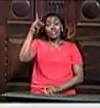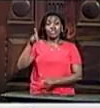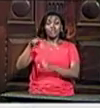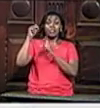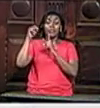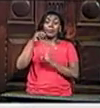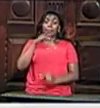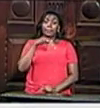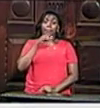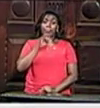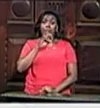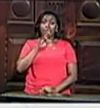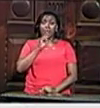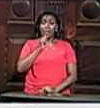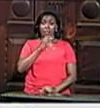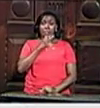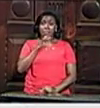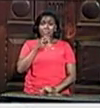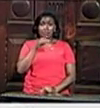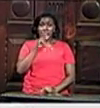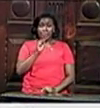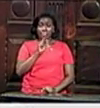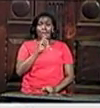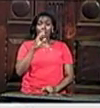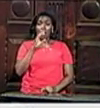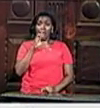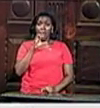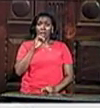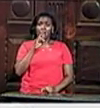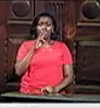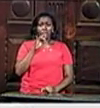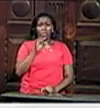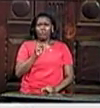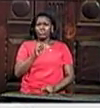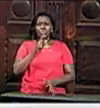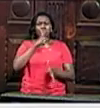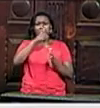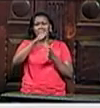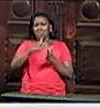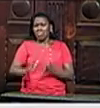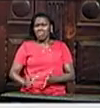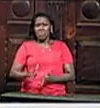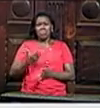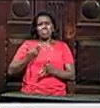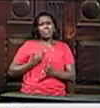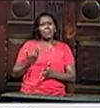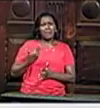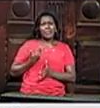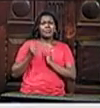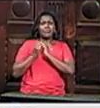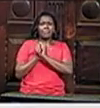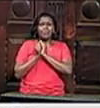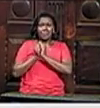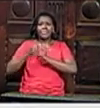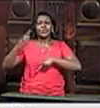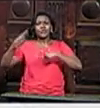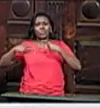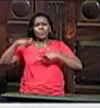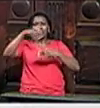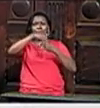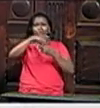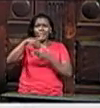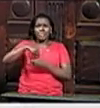miracema clóvis toshi enfim entre outros companheiros e companheiras que disputaram a eleição